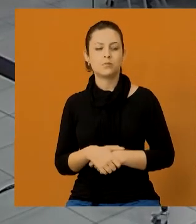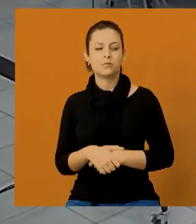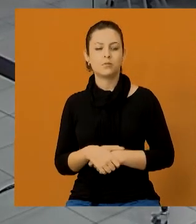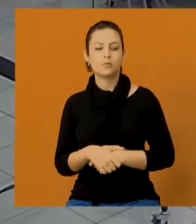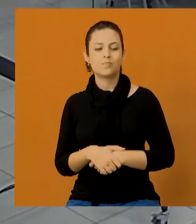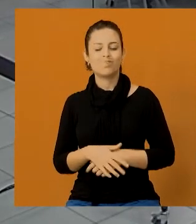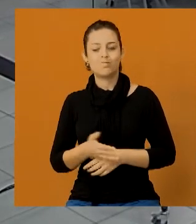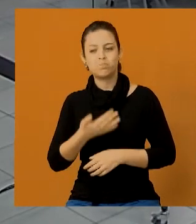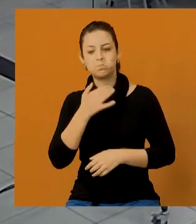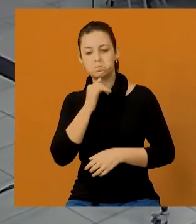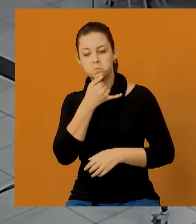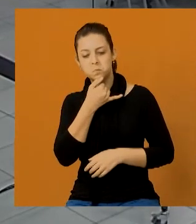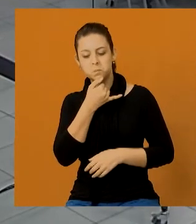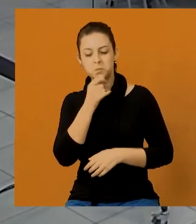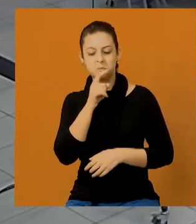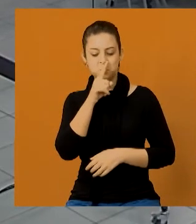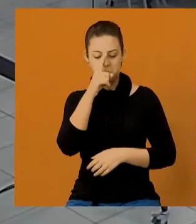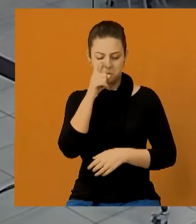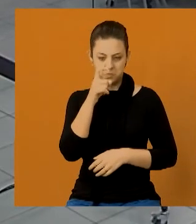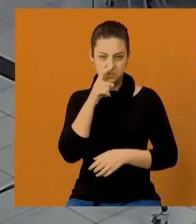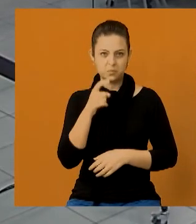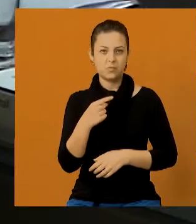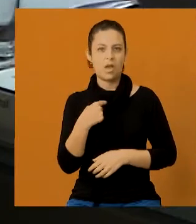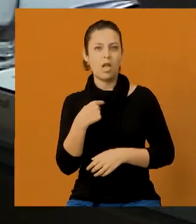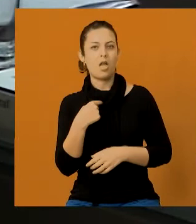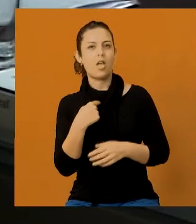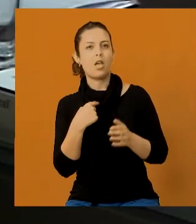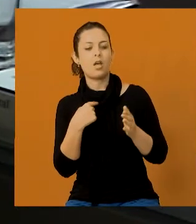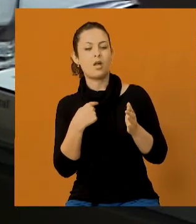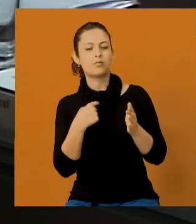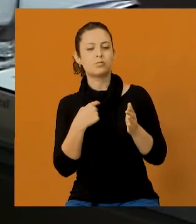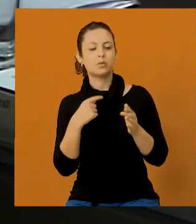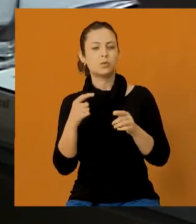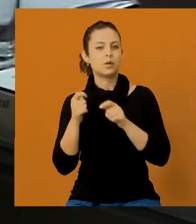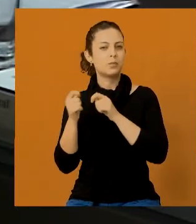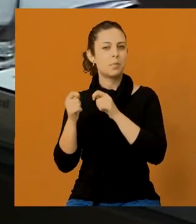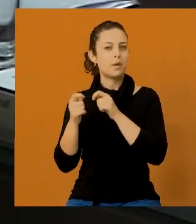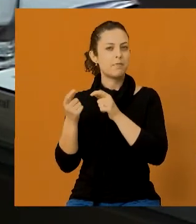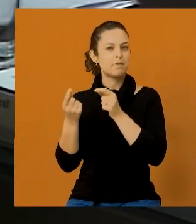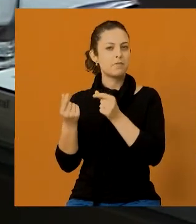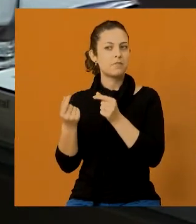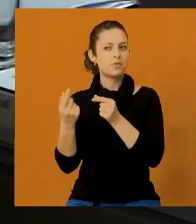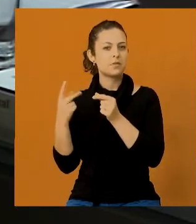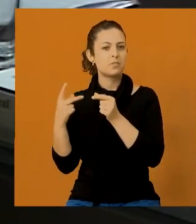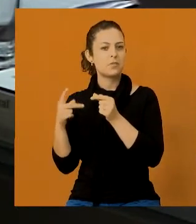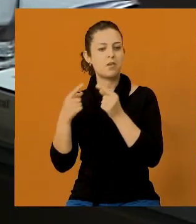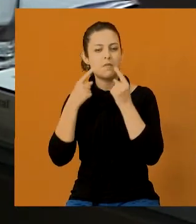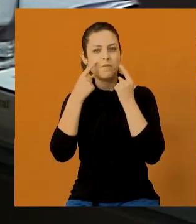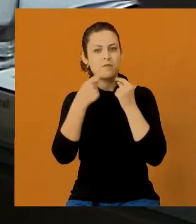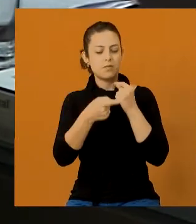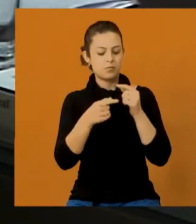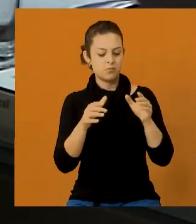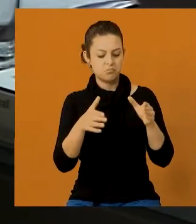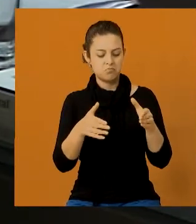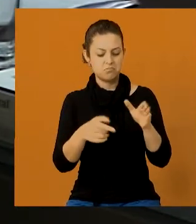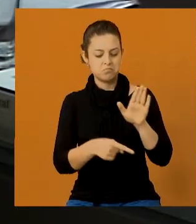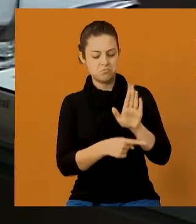Eu só lamento da gente não ter tido nas nossas mãos o impacto financeiro para favorecer